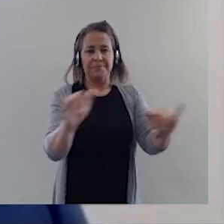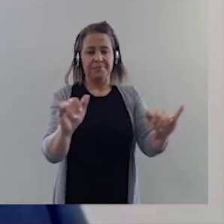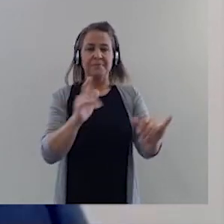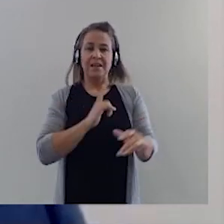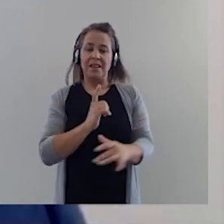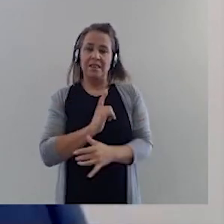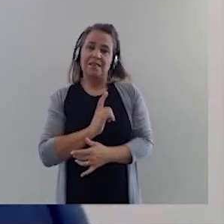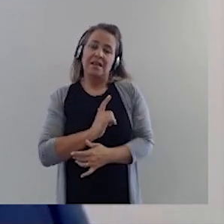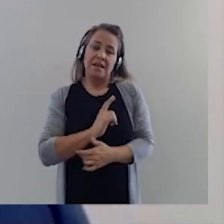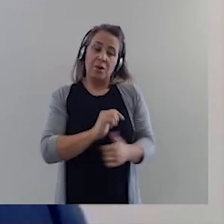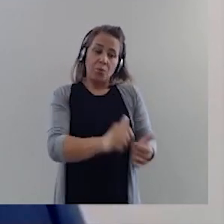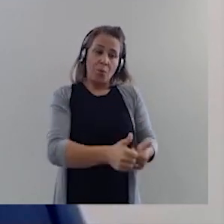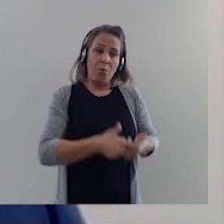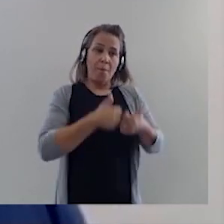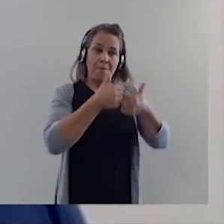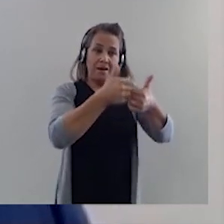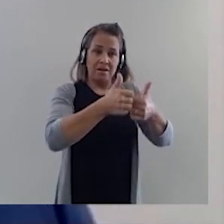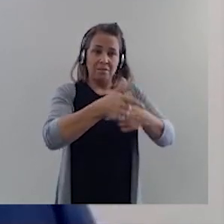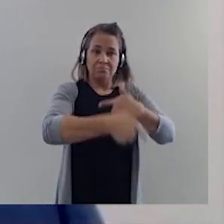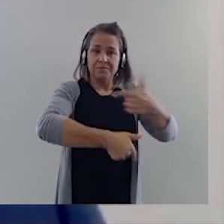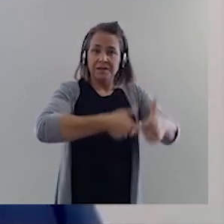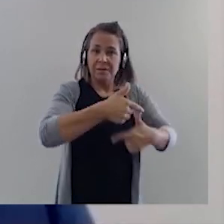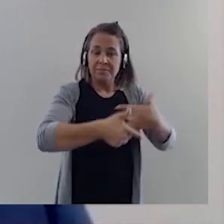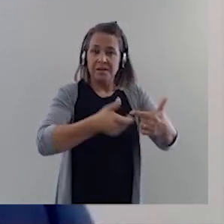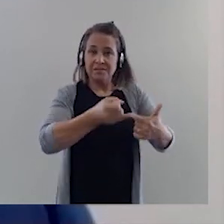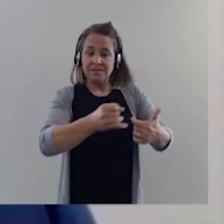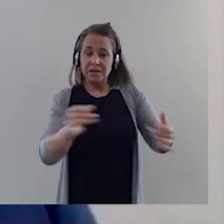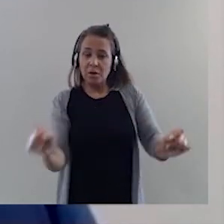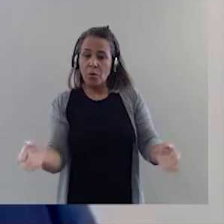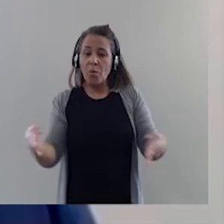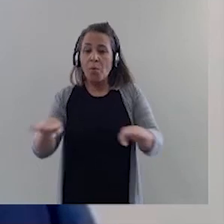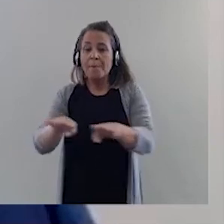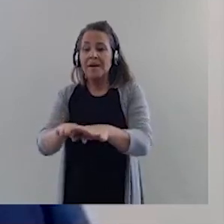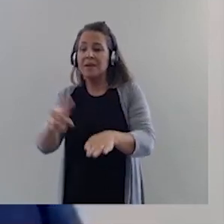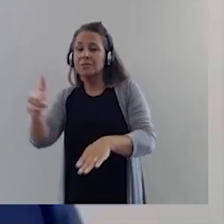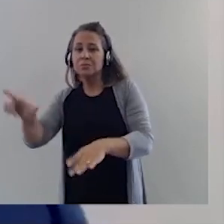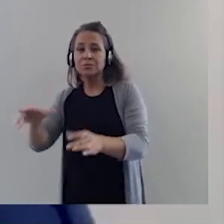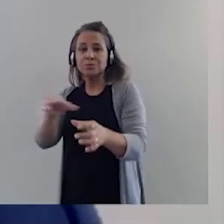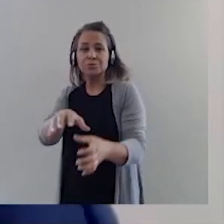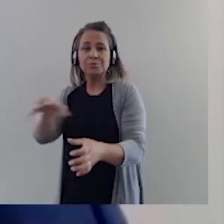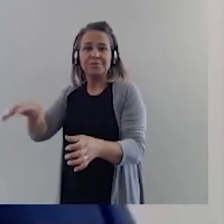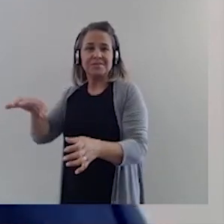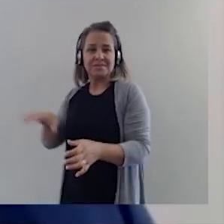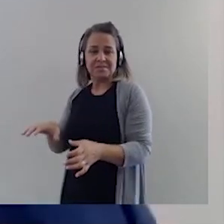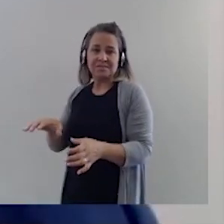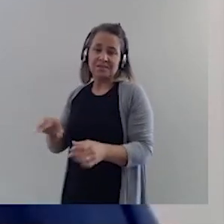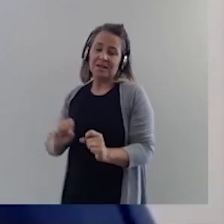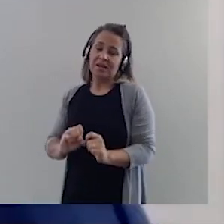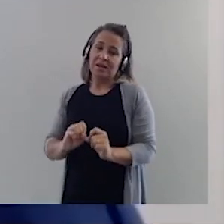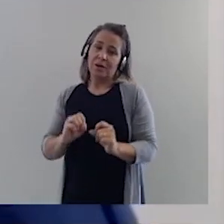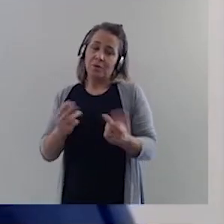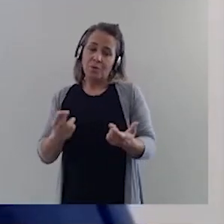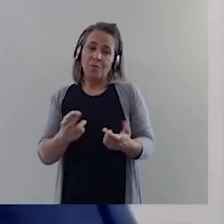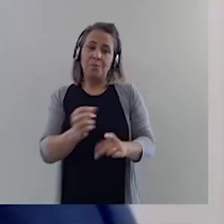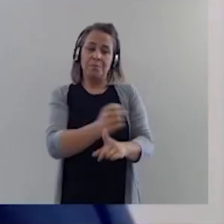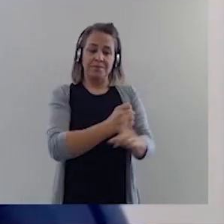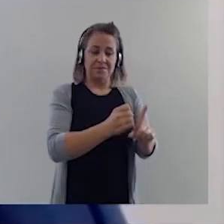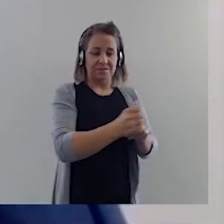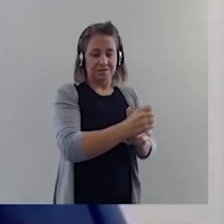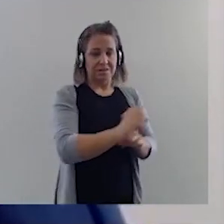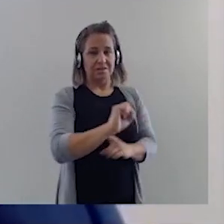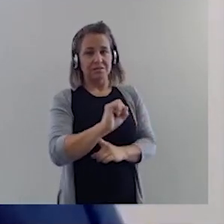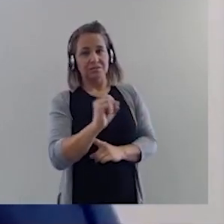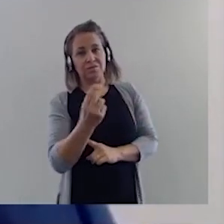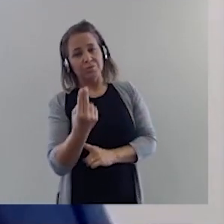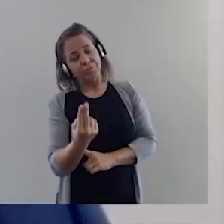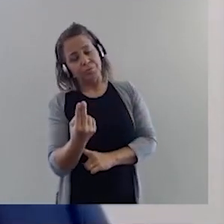ele tem o melhor desempenho quando comparado com os outros poderes, seja para a sociedade,